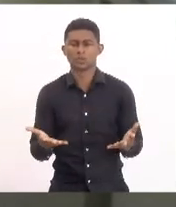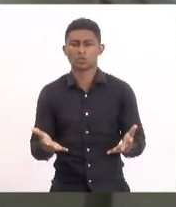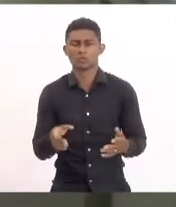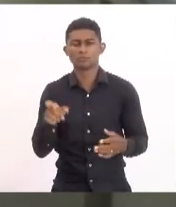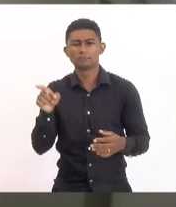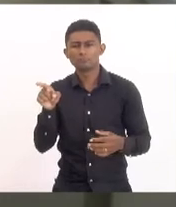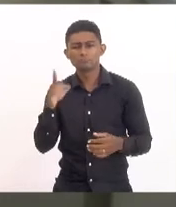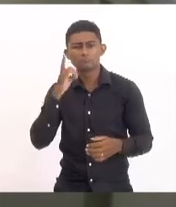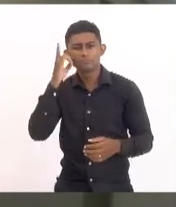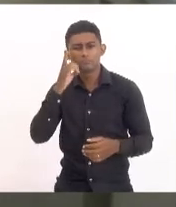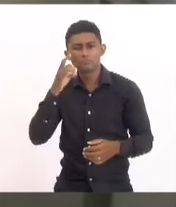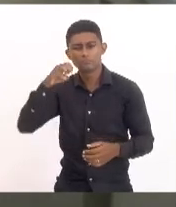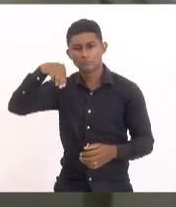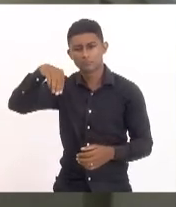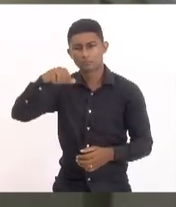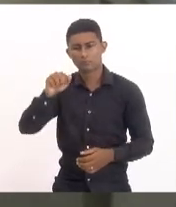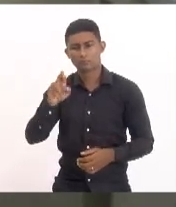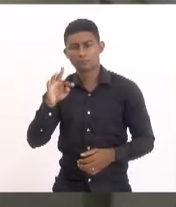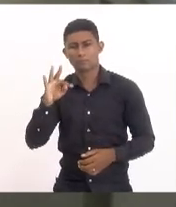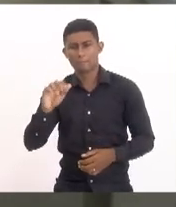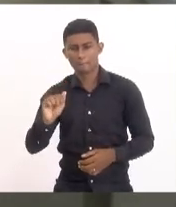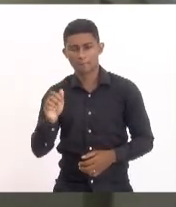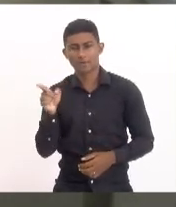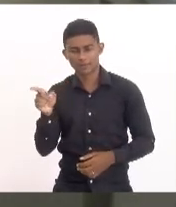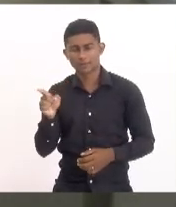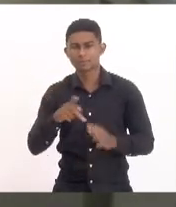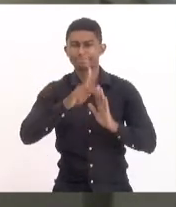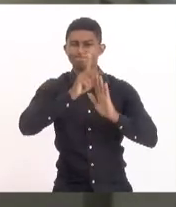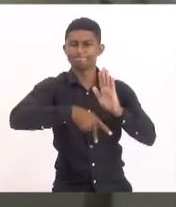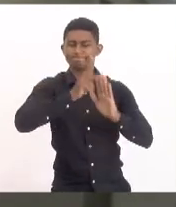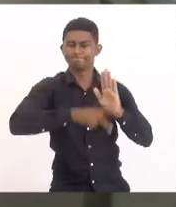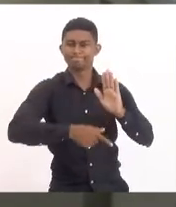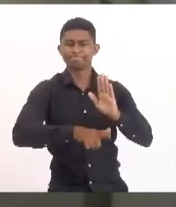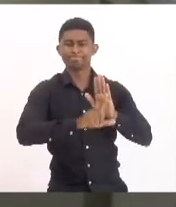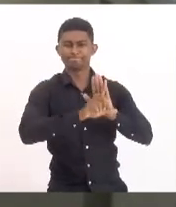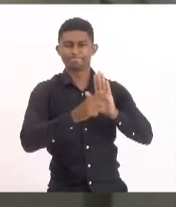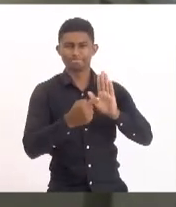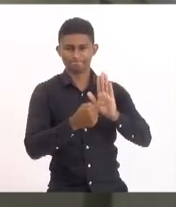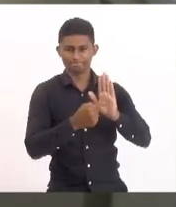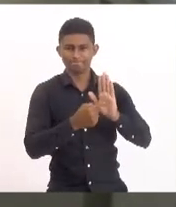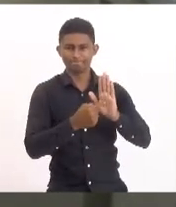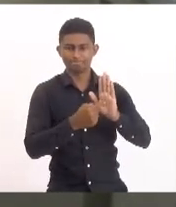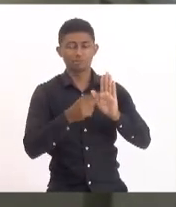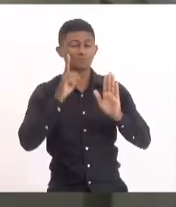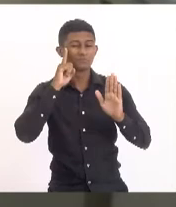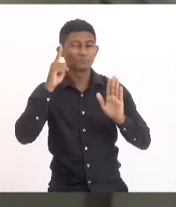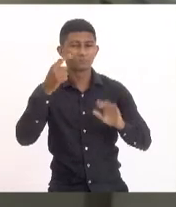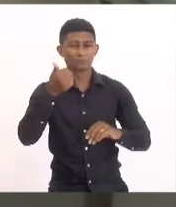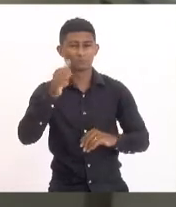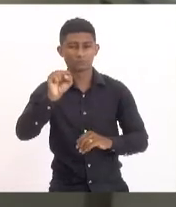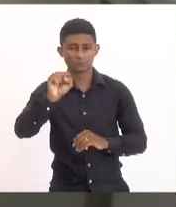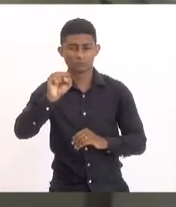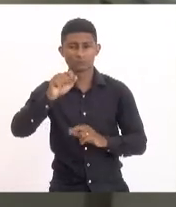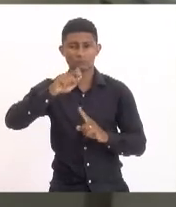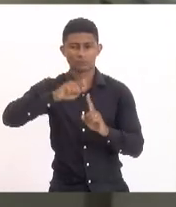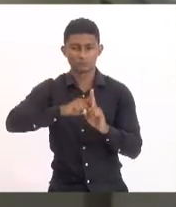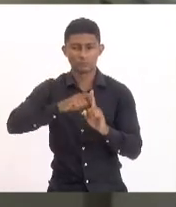Marta Rocha que esse projeto de lei era de 18 de março de 21.